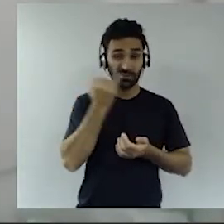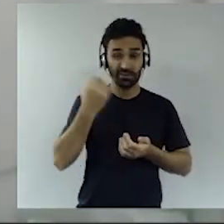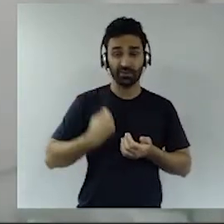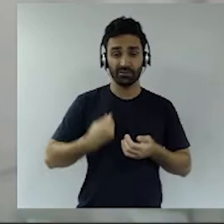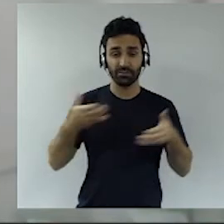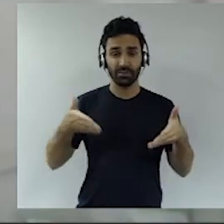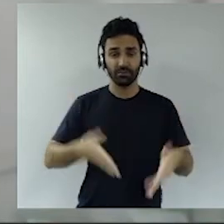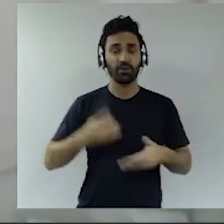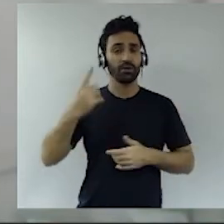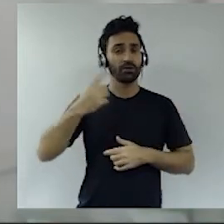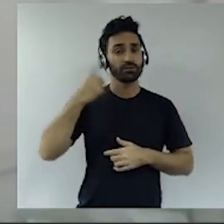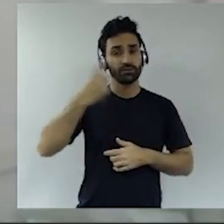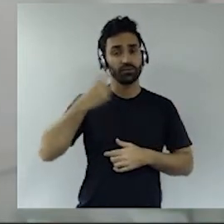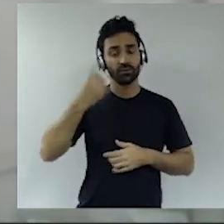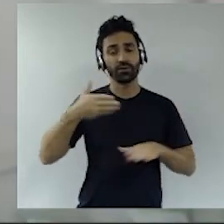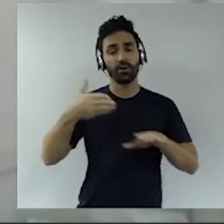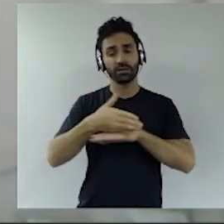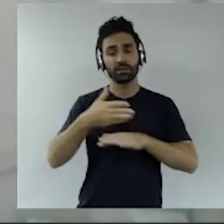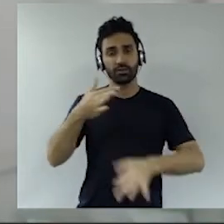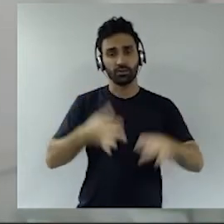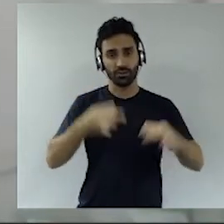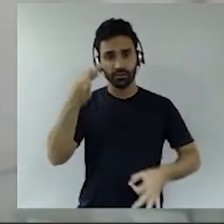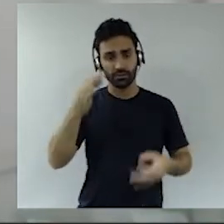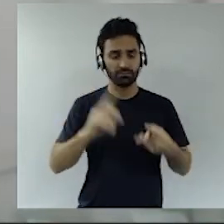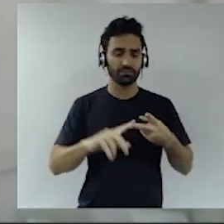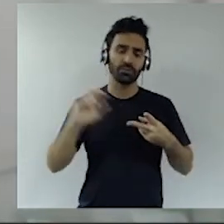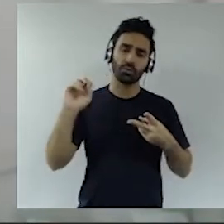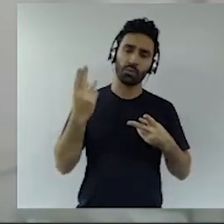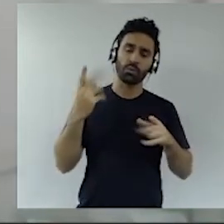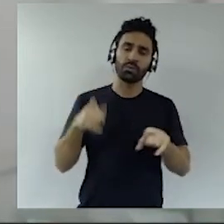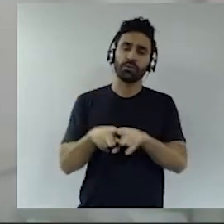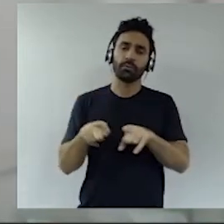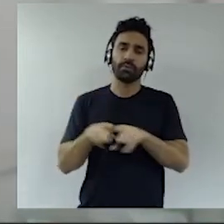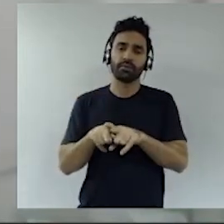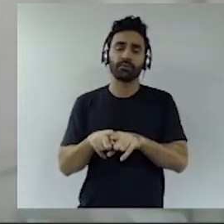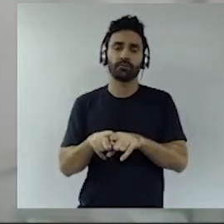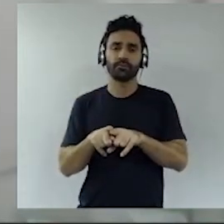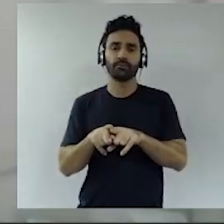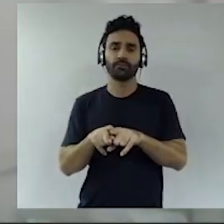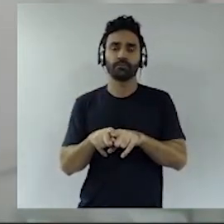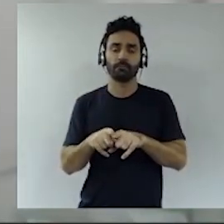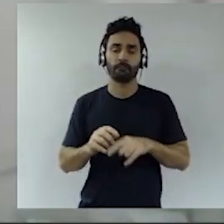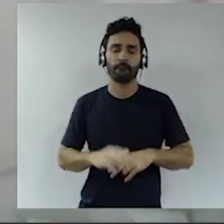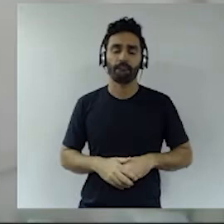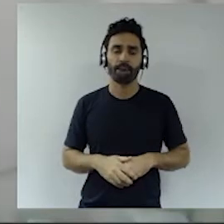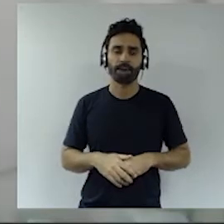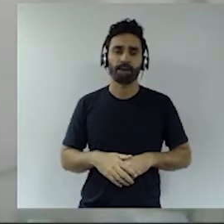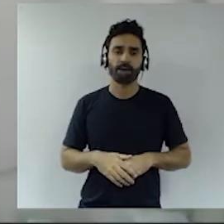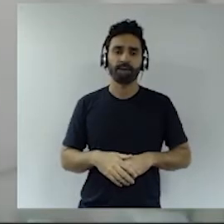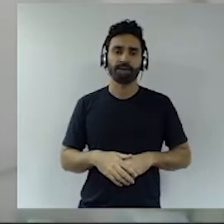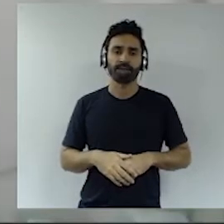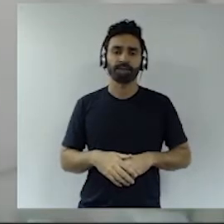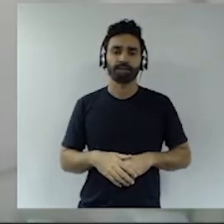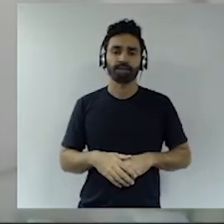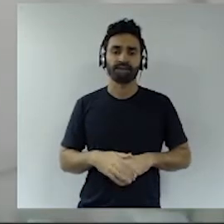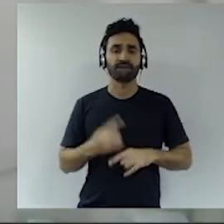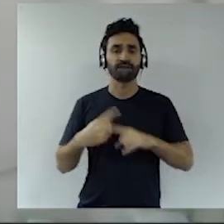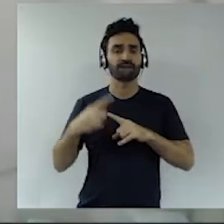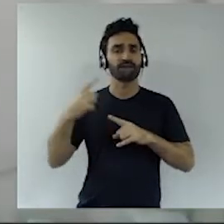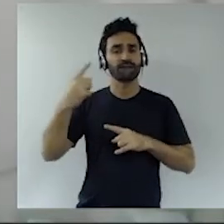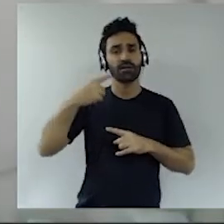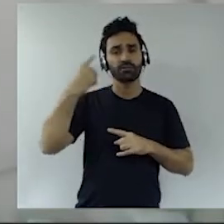do advogado no acesso à justiça, seja em função também em função de que a